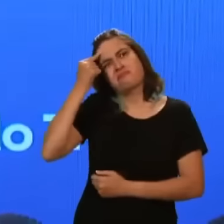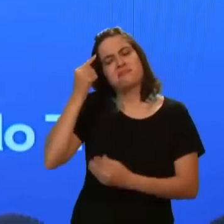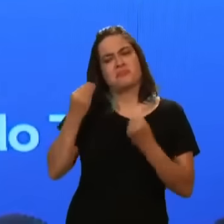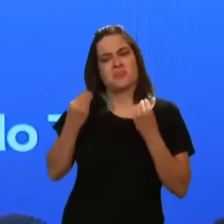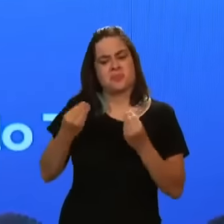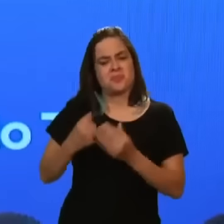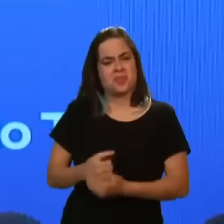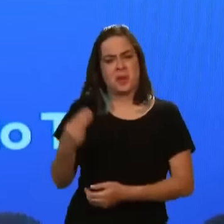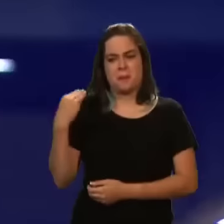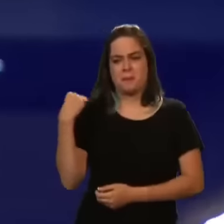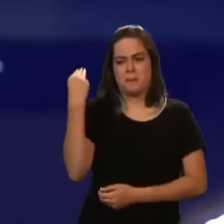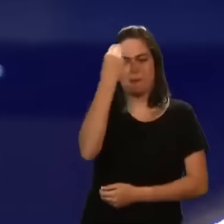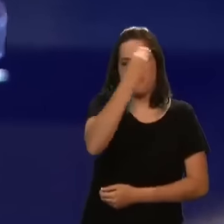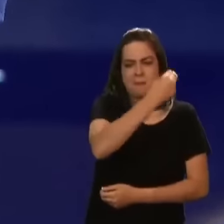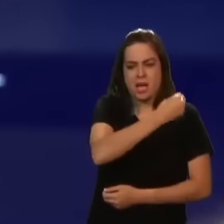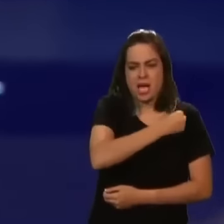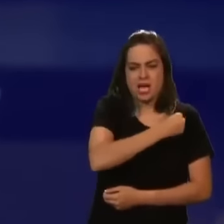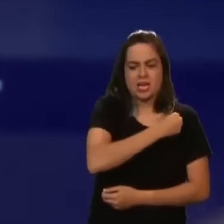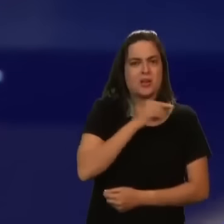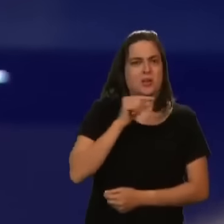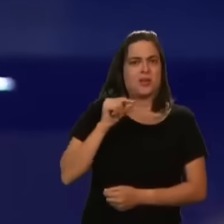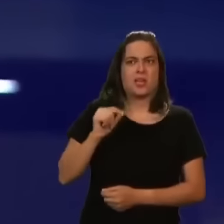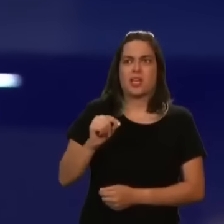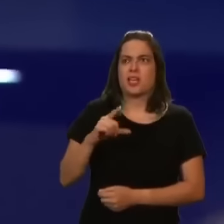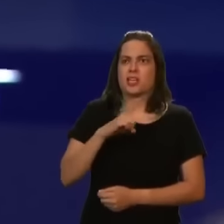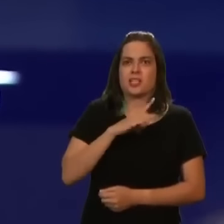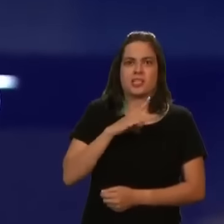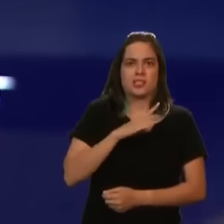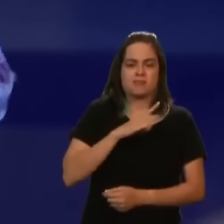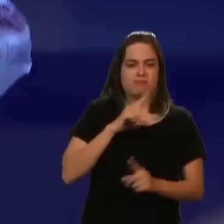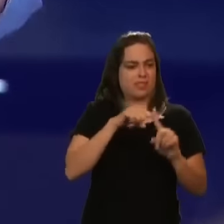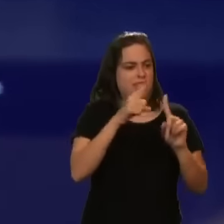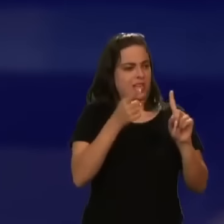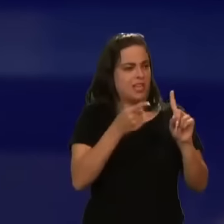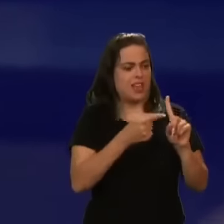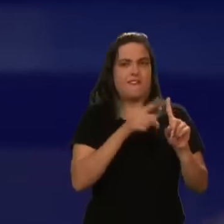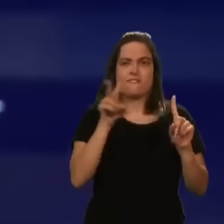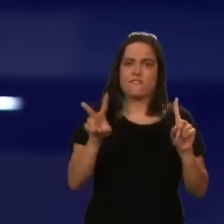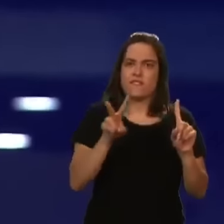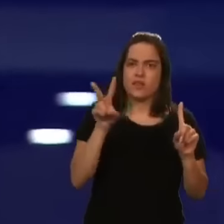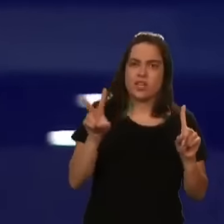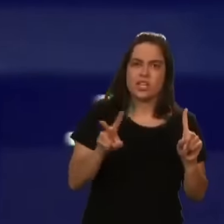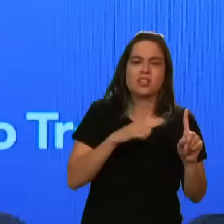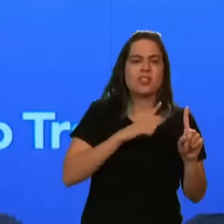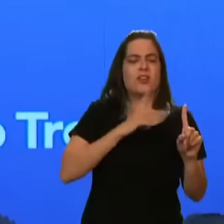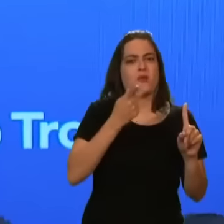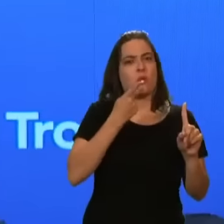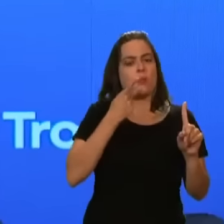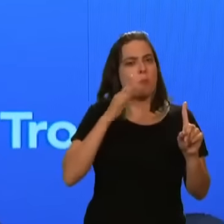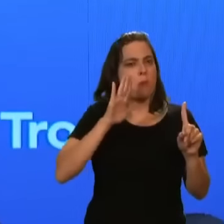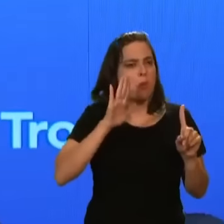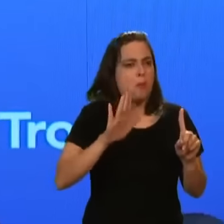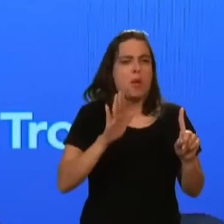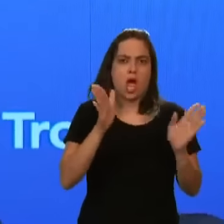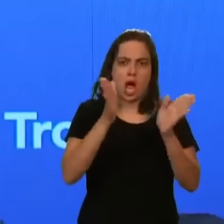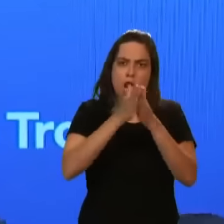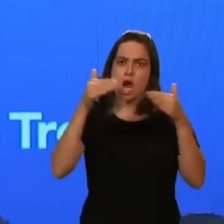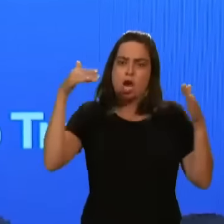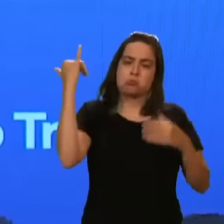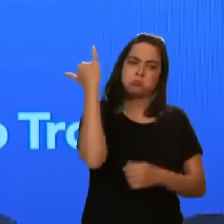como que Maria, que teve uma concepção virginal, que recebeu aquelas promessas dos anjos